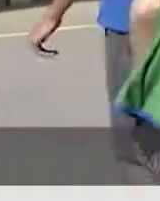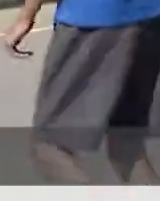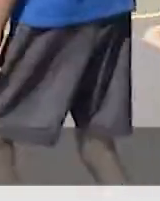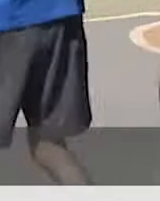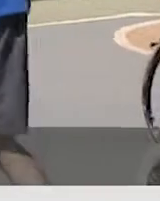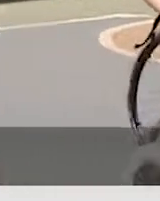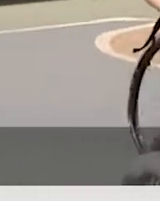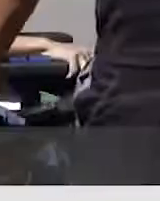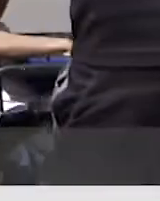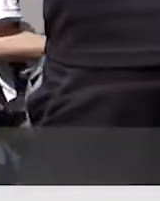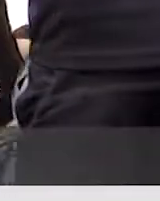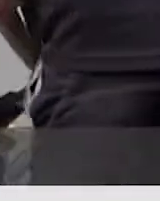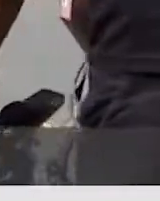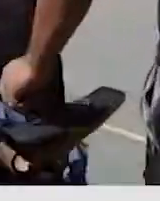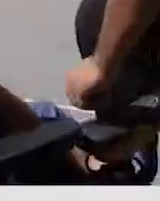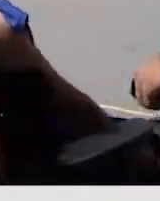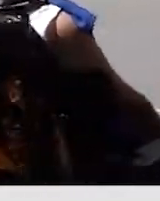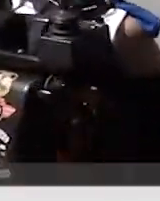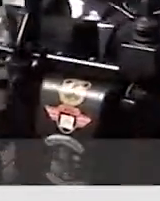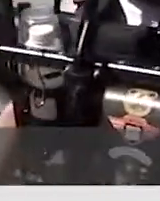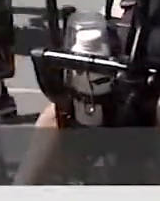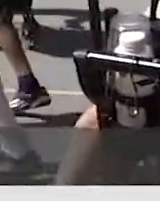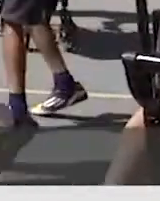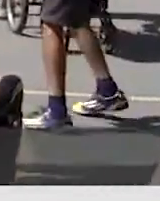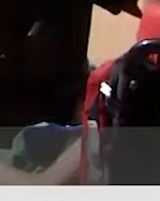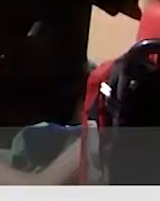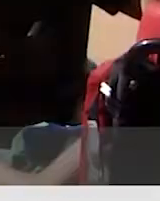e E